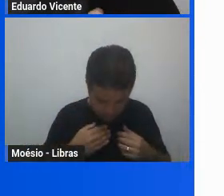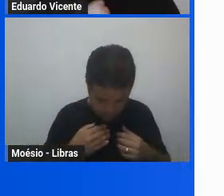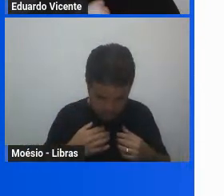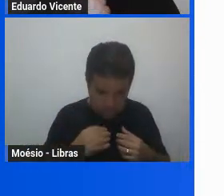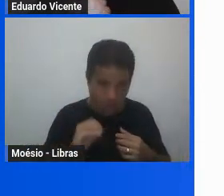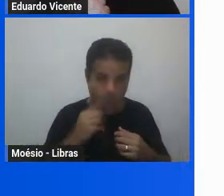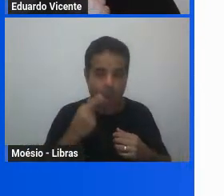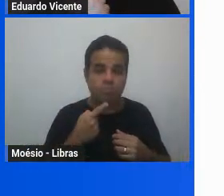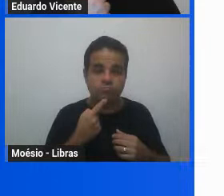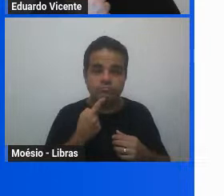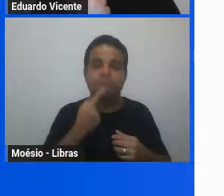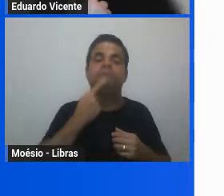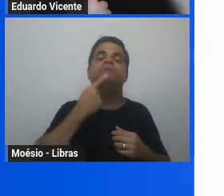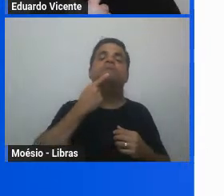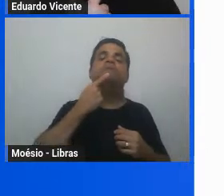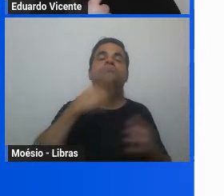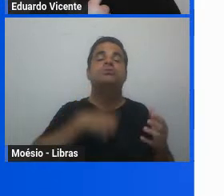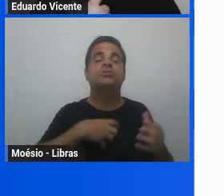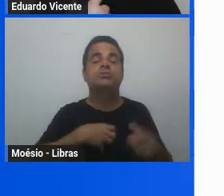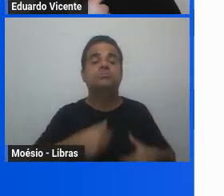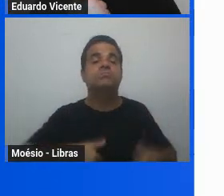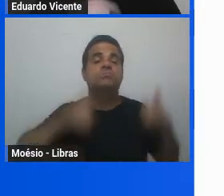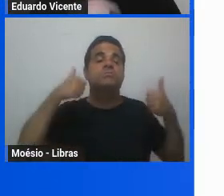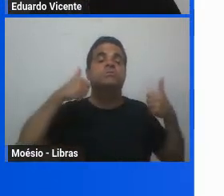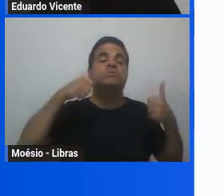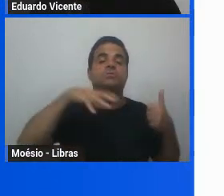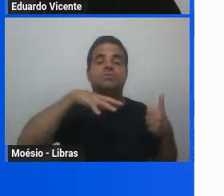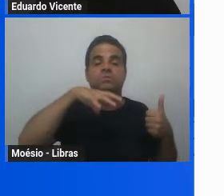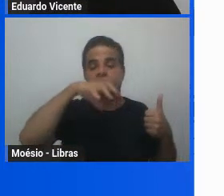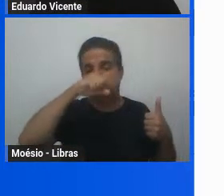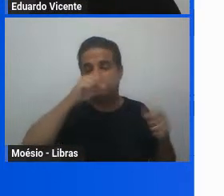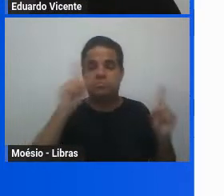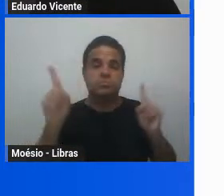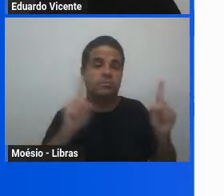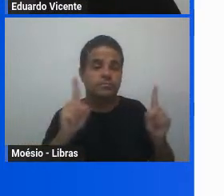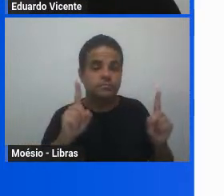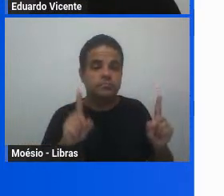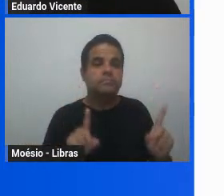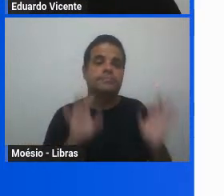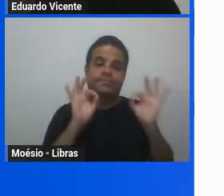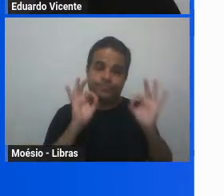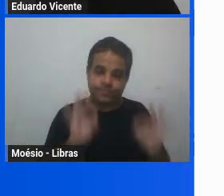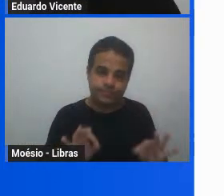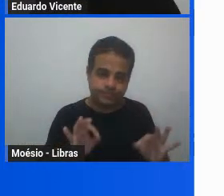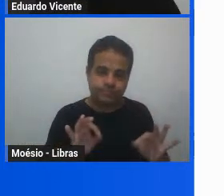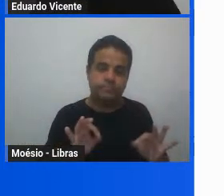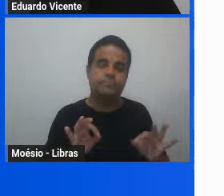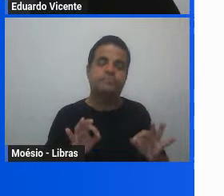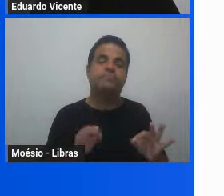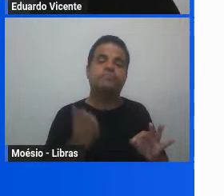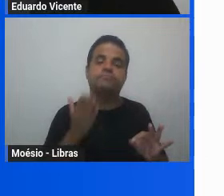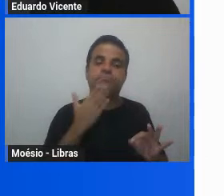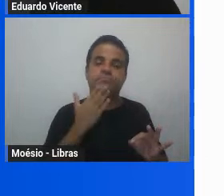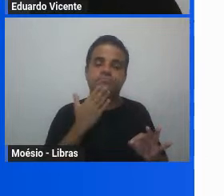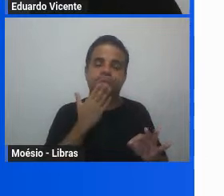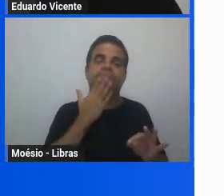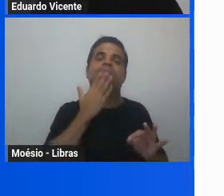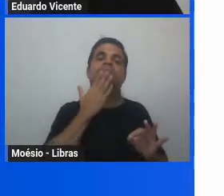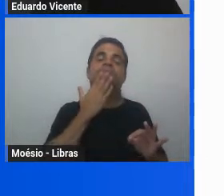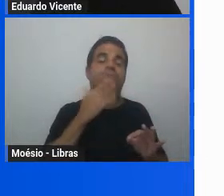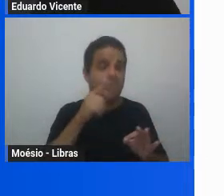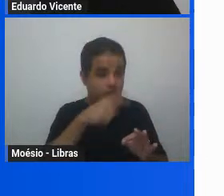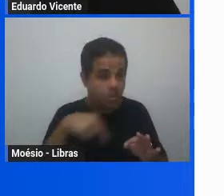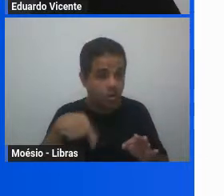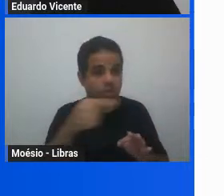tórax ou com a cabeça elevada? Com certeza, a sua resposta foi de cabeça elevada. E é isso que nós